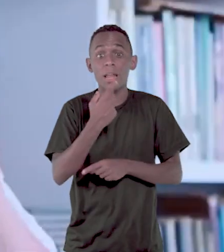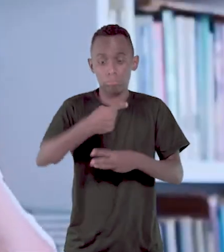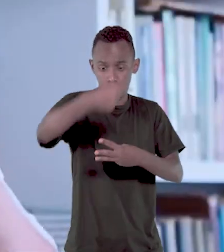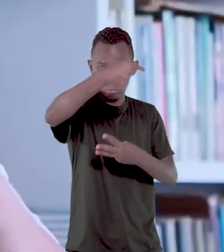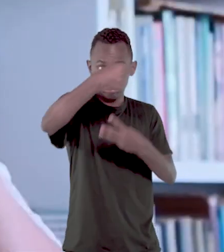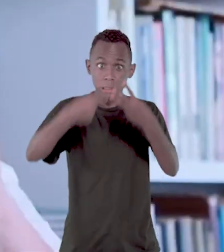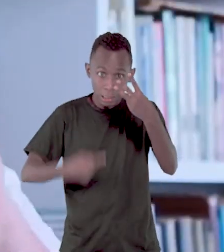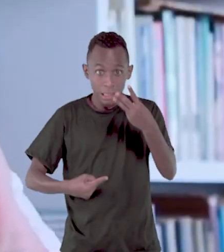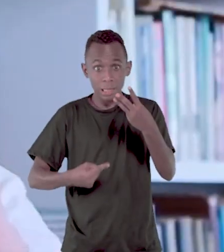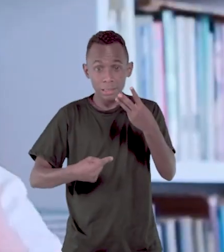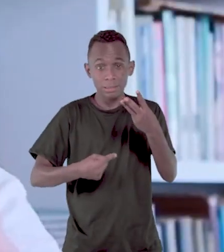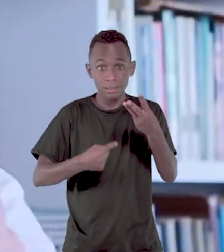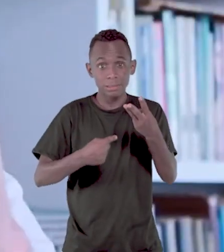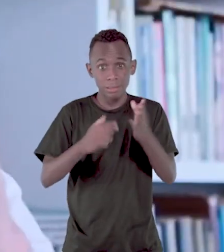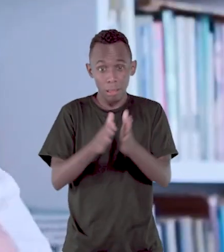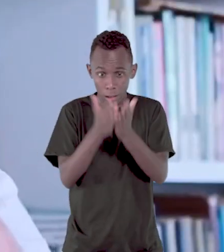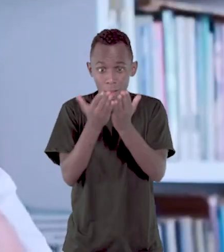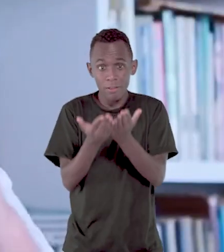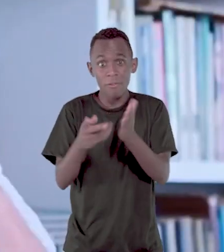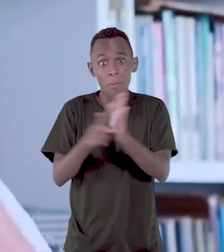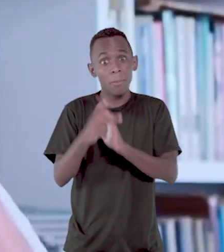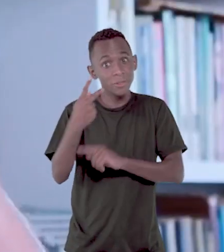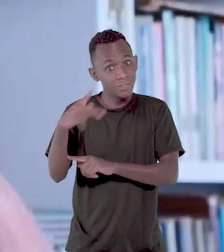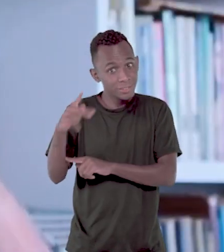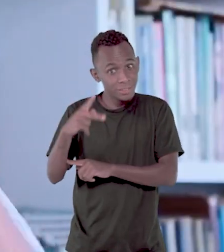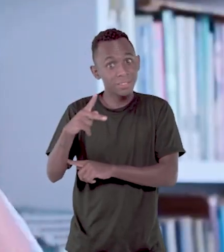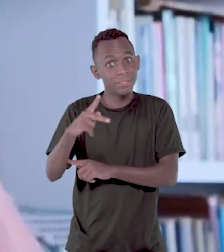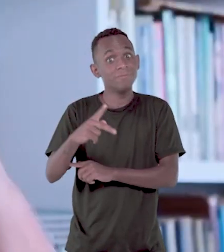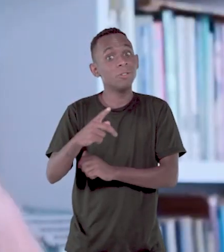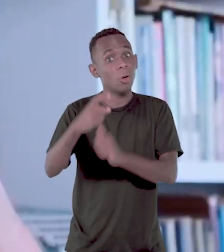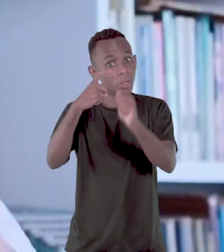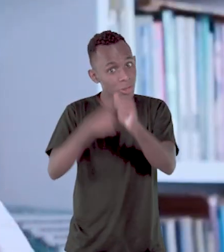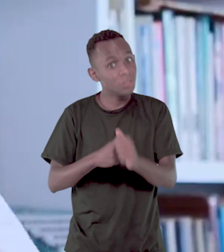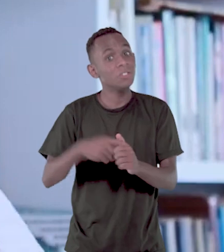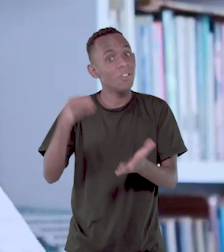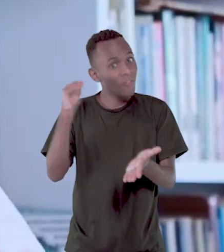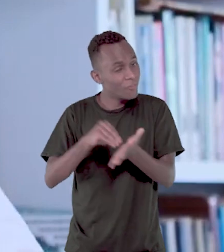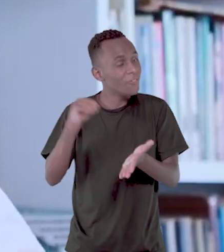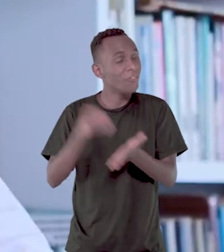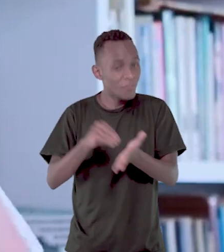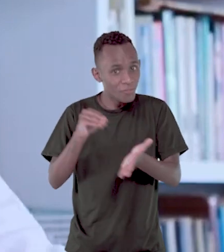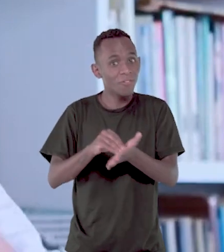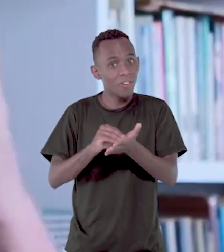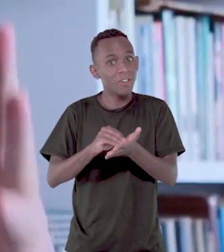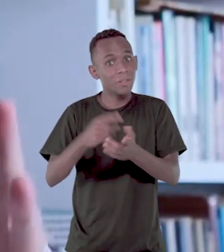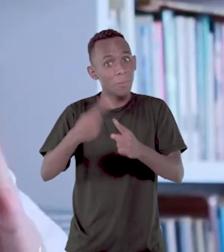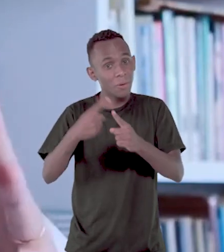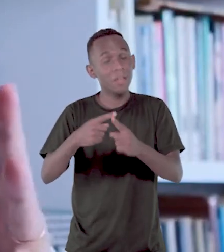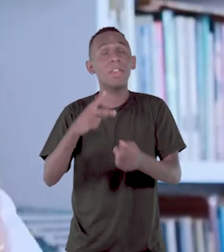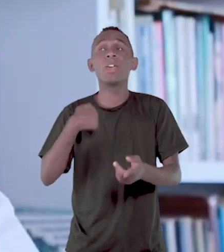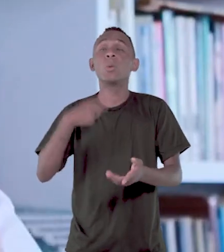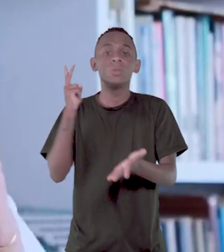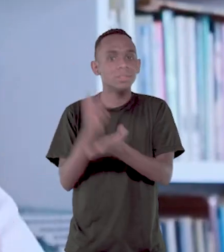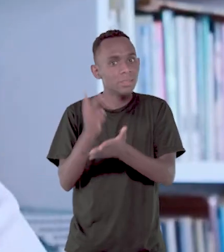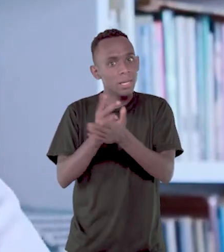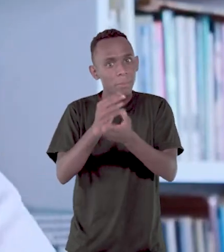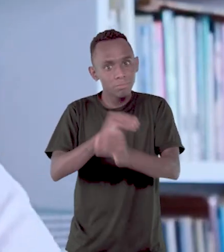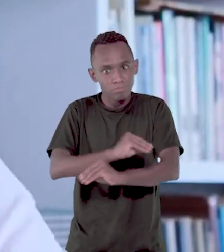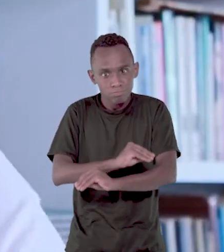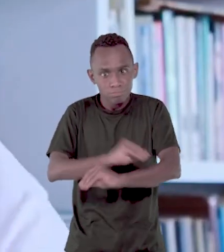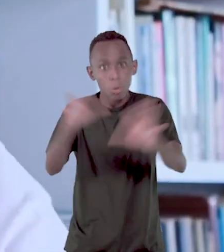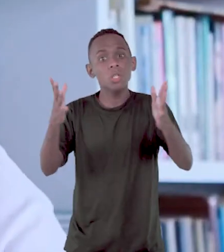uma vez só de 3 livros, para você ver como é que eu estou em dívida com o Rufato, porque eu sempre fiz todos os lançamentos